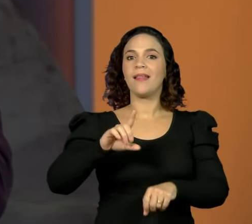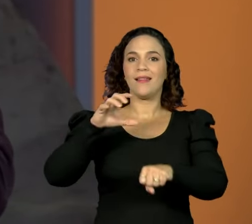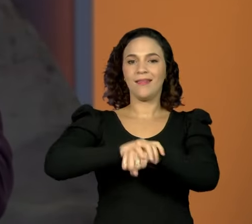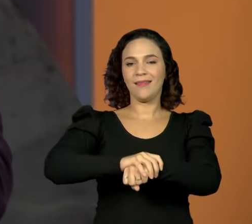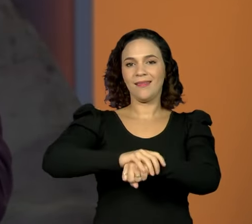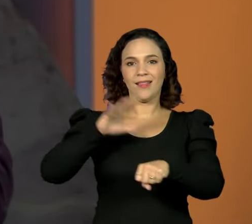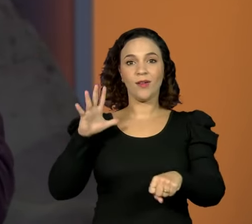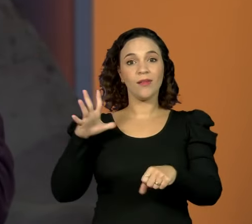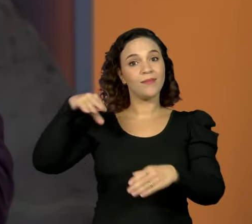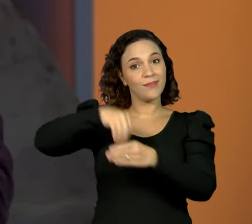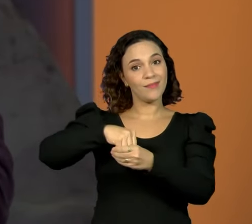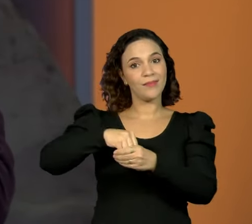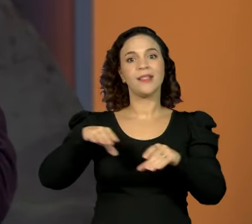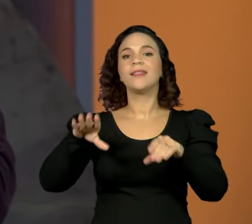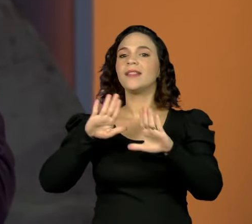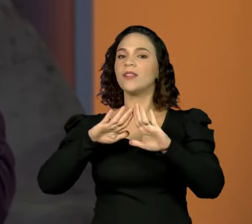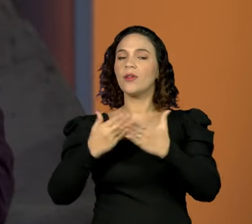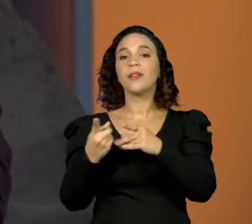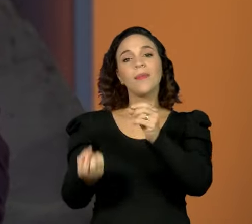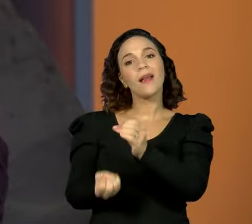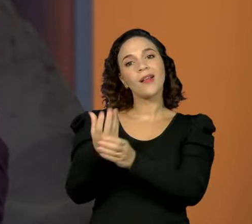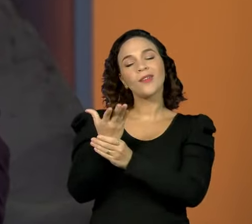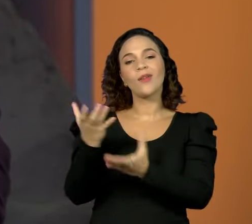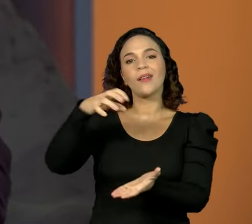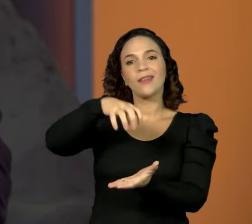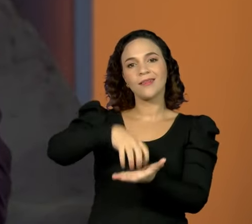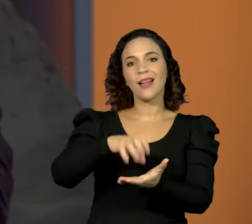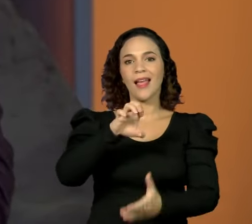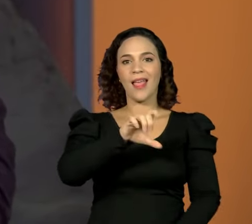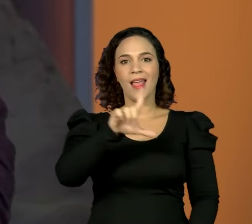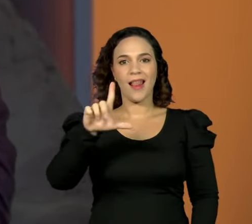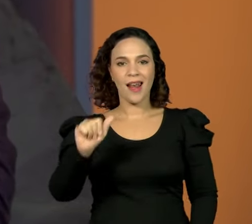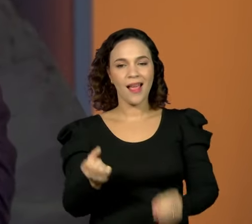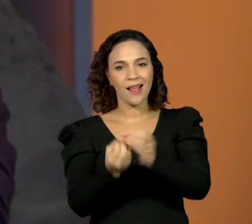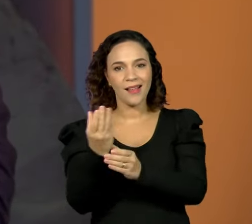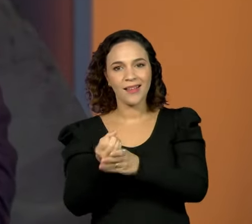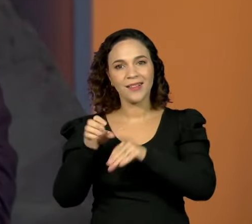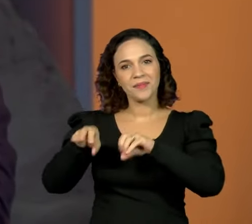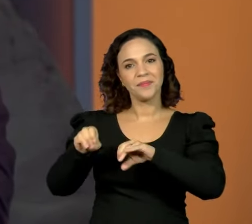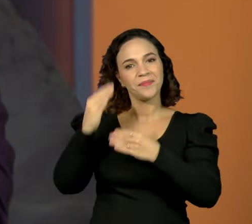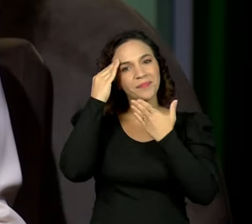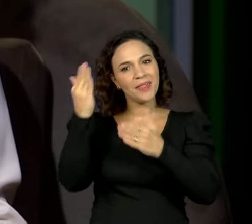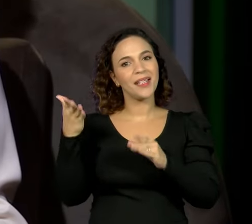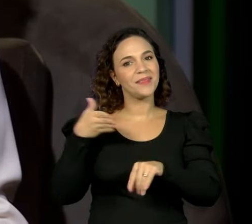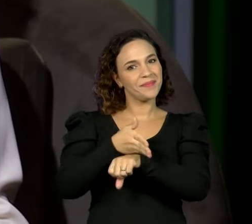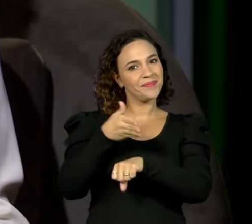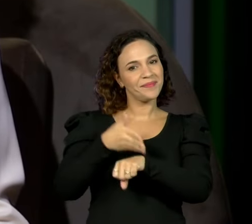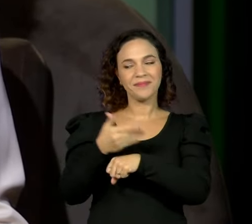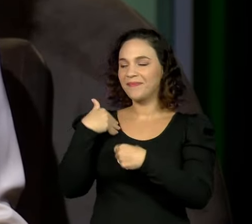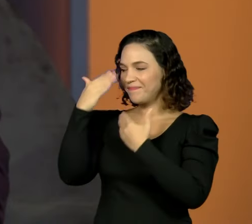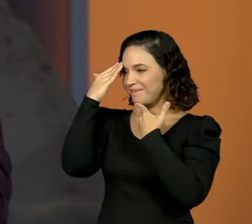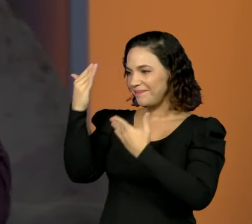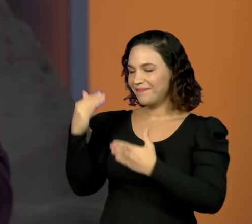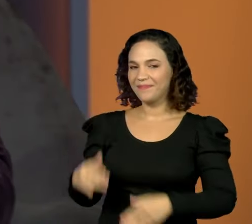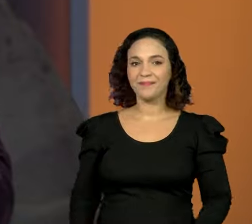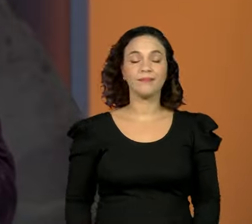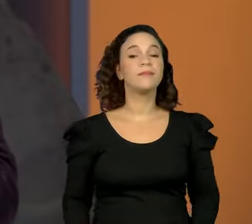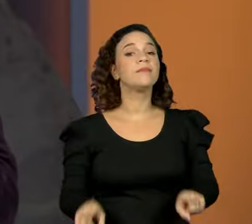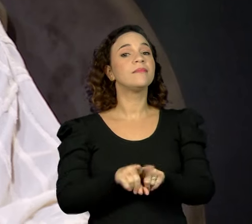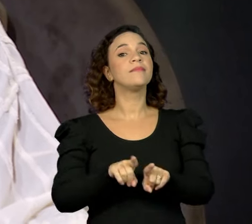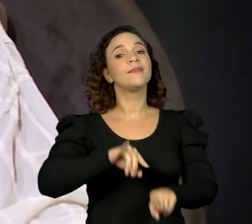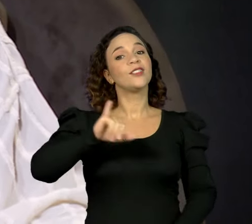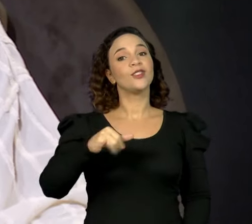também fundadora do Instituto Ela, Criações Educativas. Muito obrigado pela presença, Débora. Eu que agradeço. E também o José